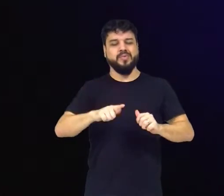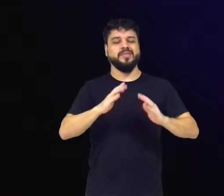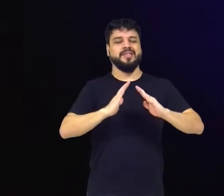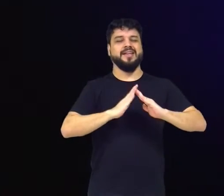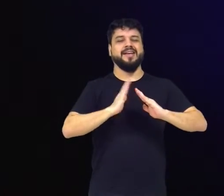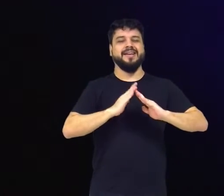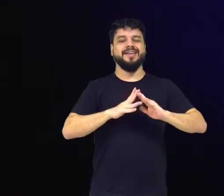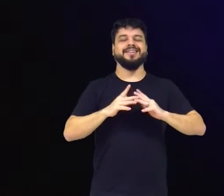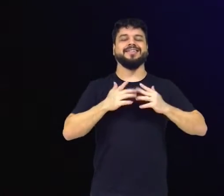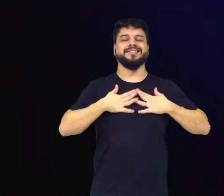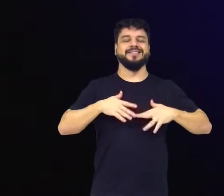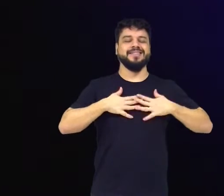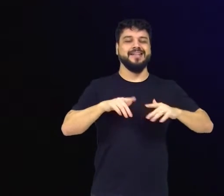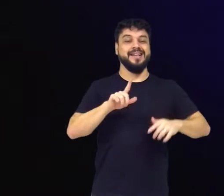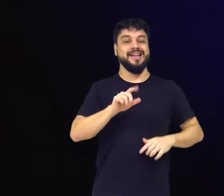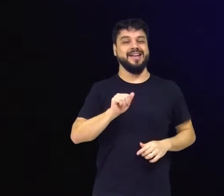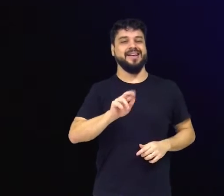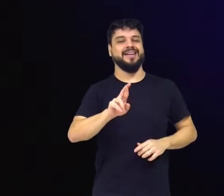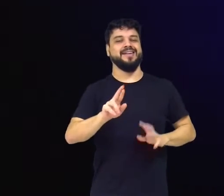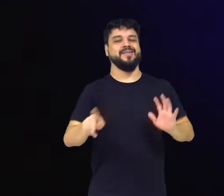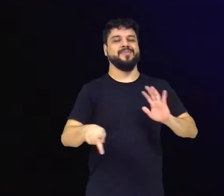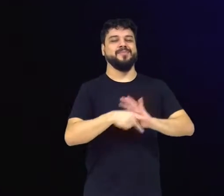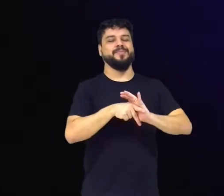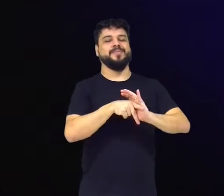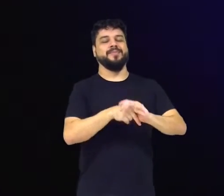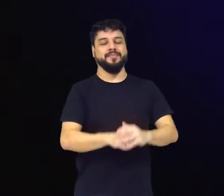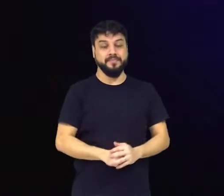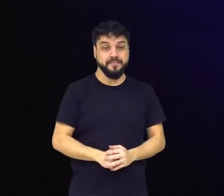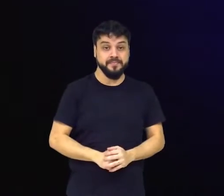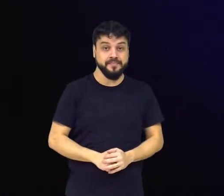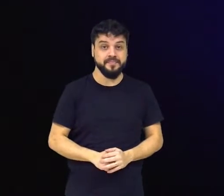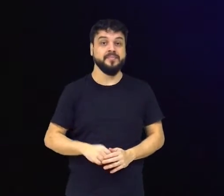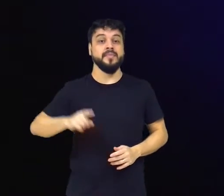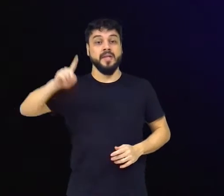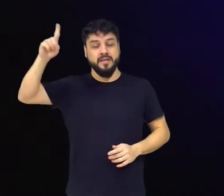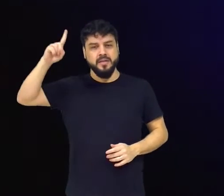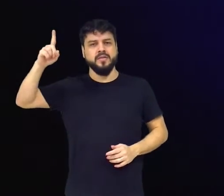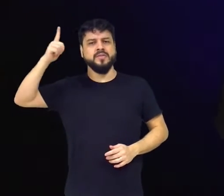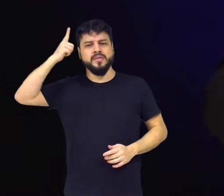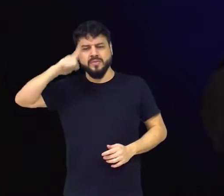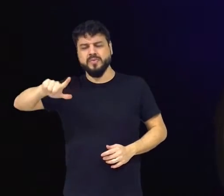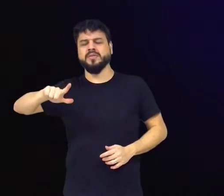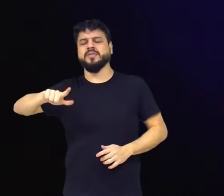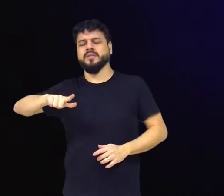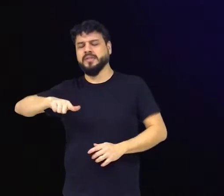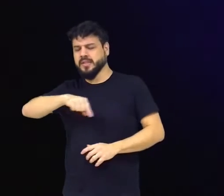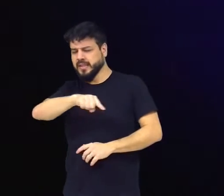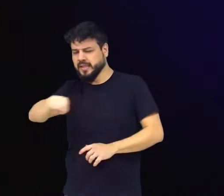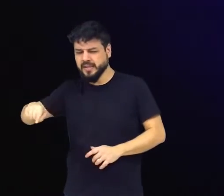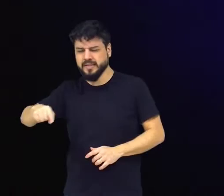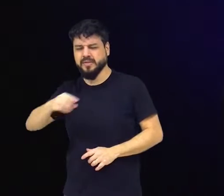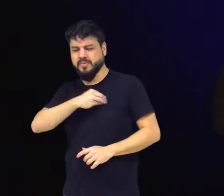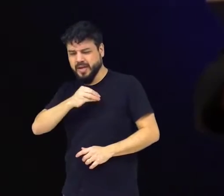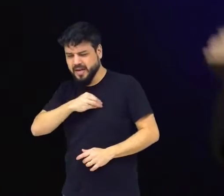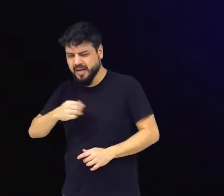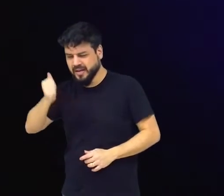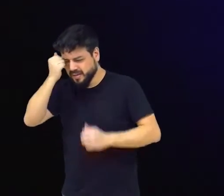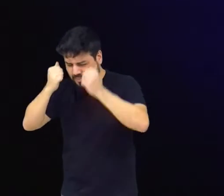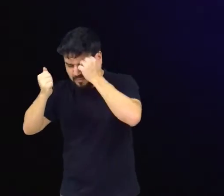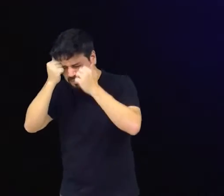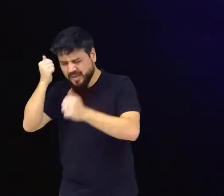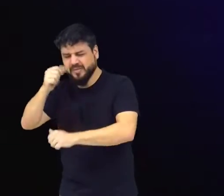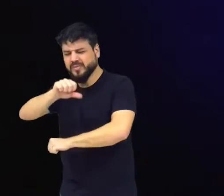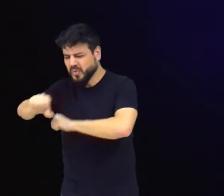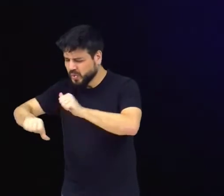lar, por caminhos aplanados. Deus perdoaria as iniquidades, limparia os pecados, sararia a